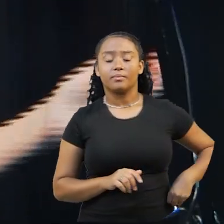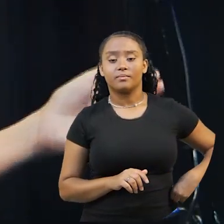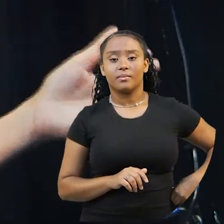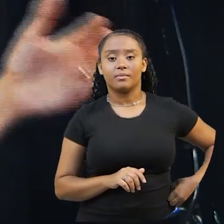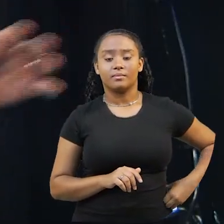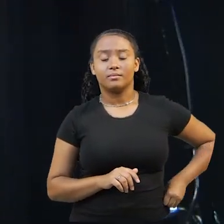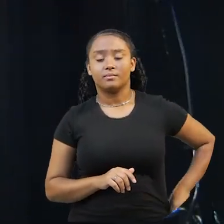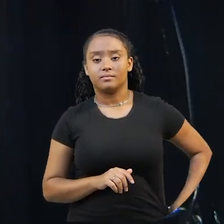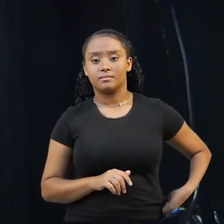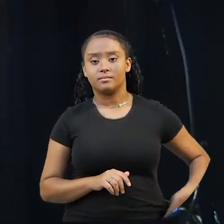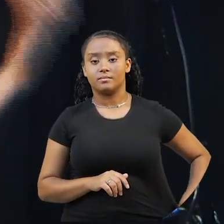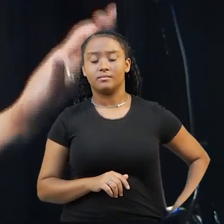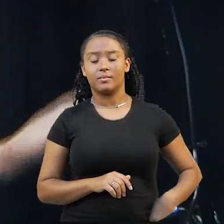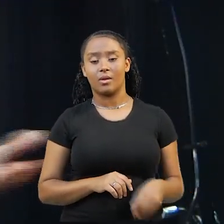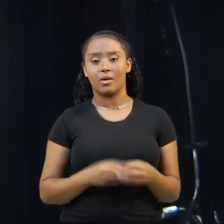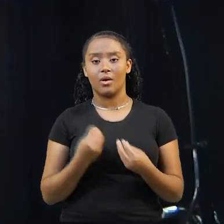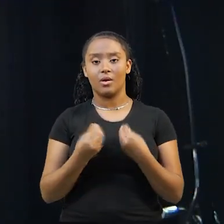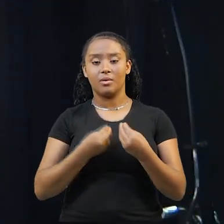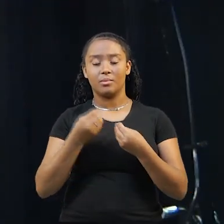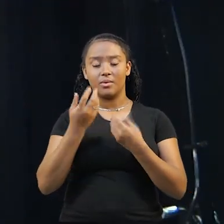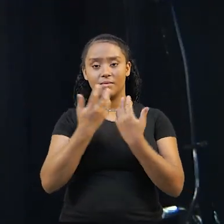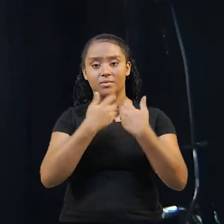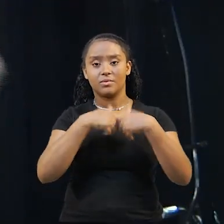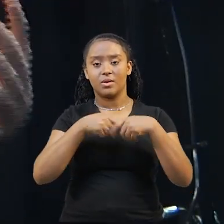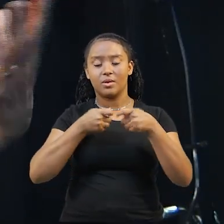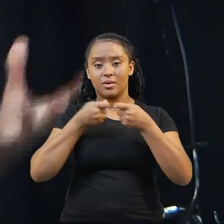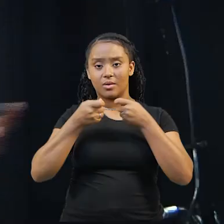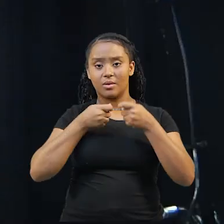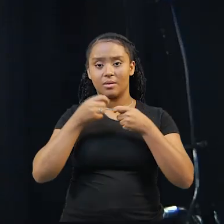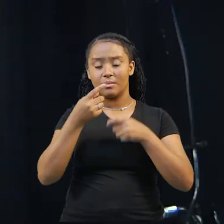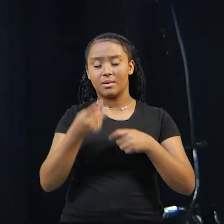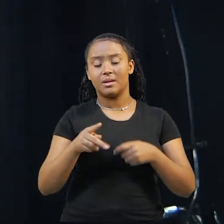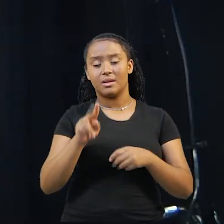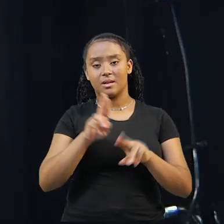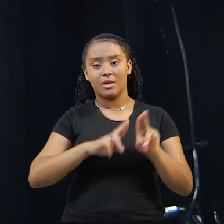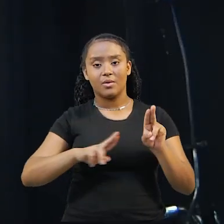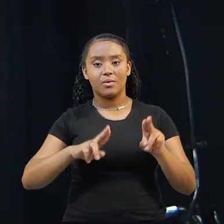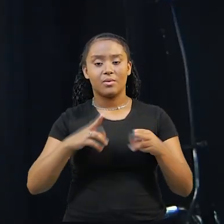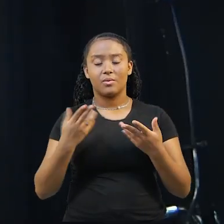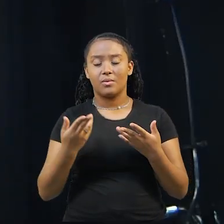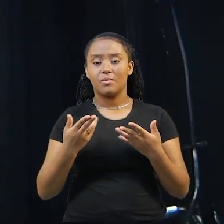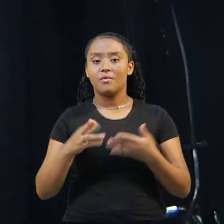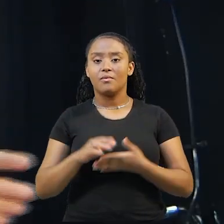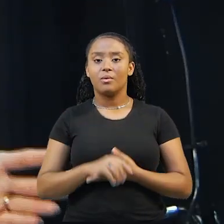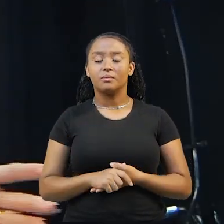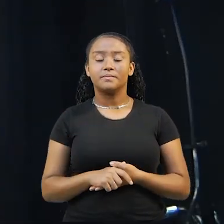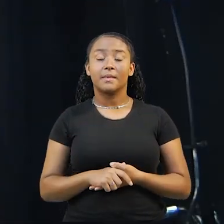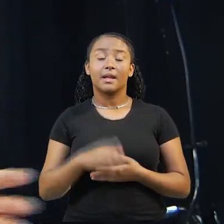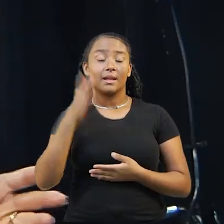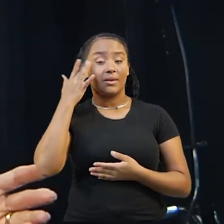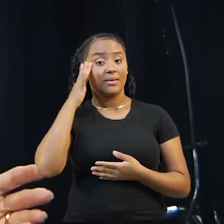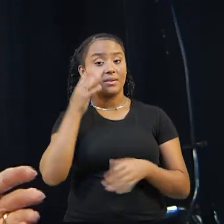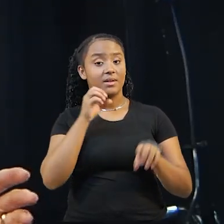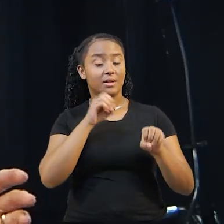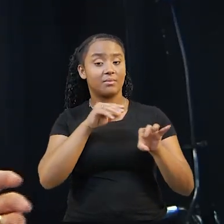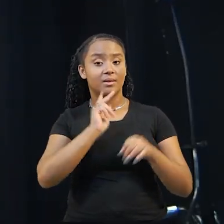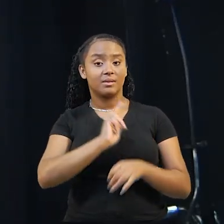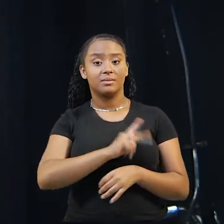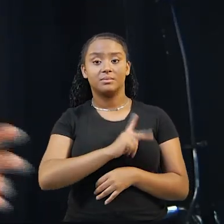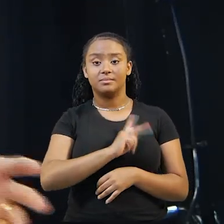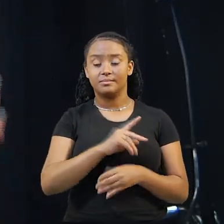Uberlândia, regional, né, de onde a UFO está, para a gente pensar a formação. Então, eu acho que a educação pública ela